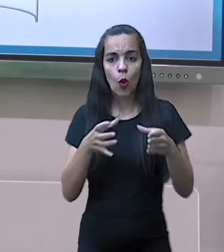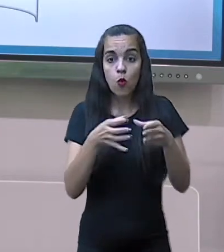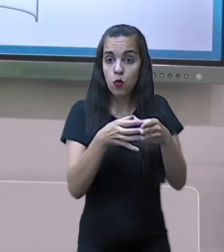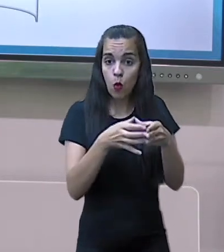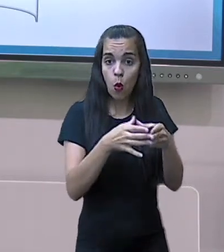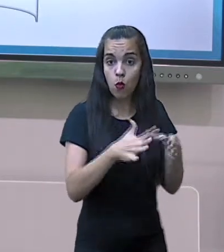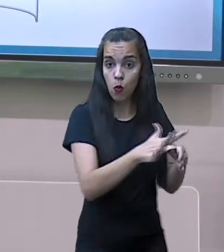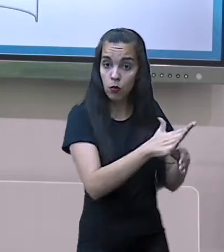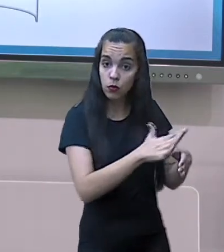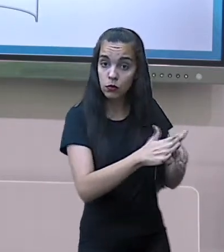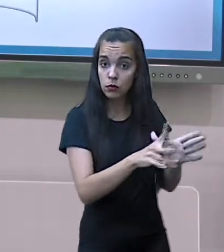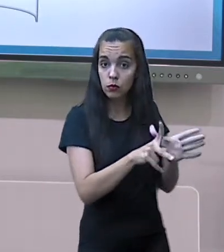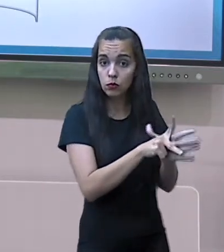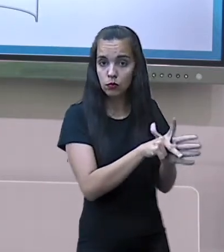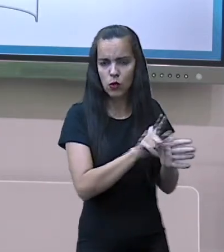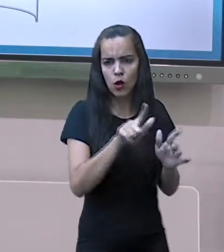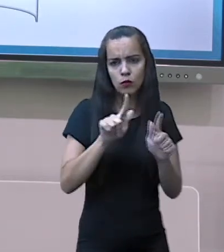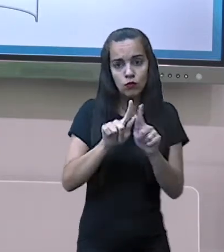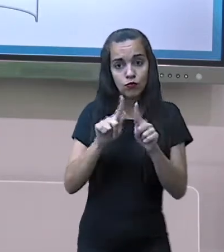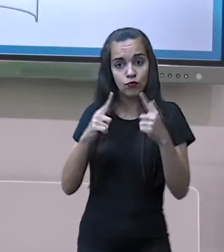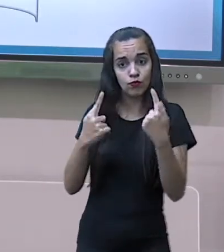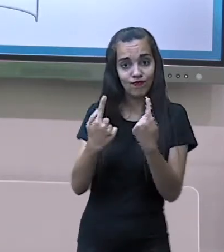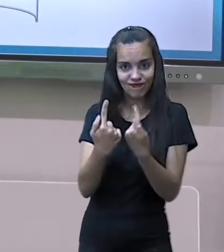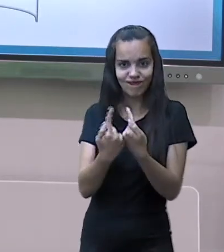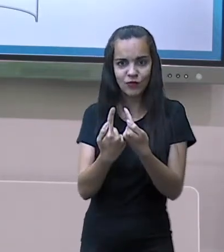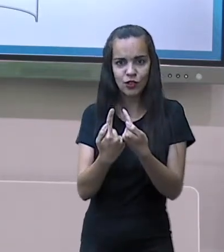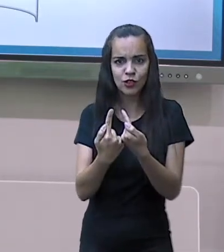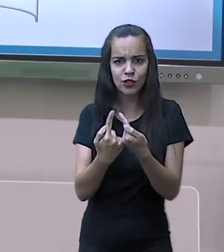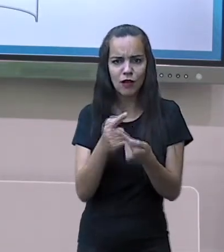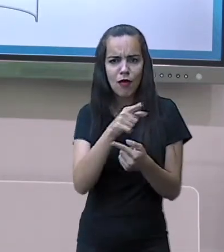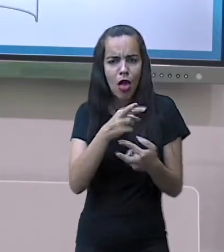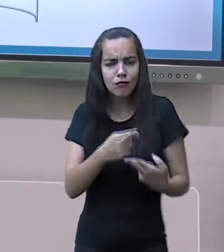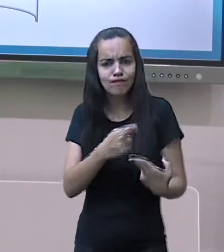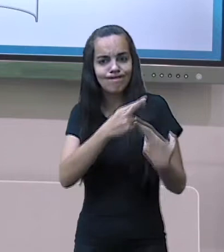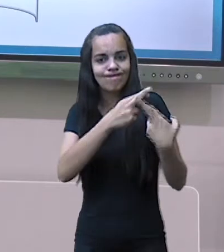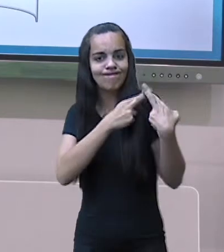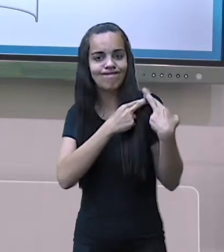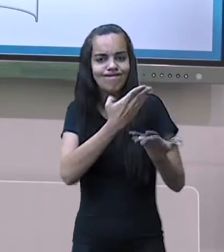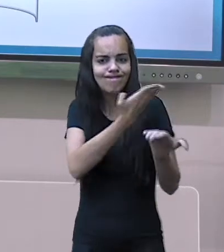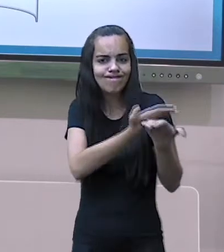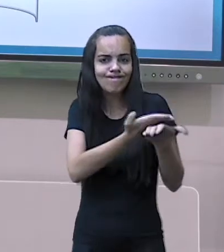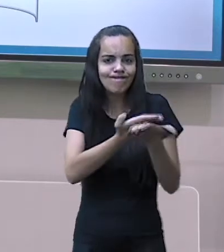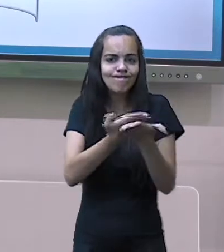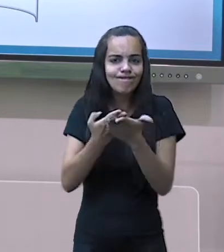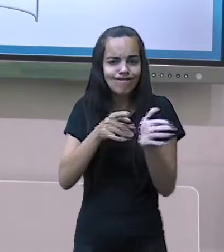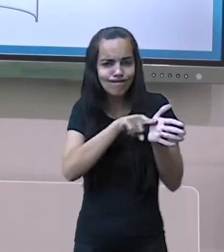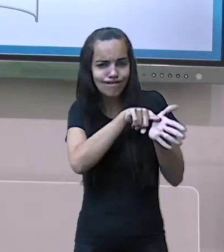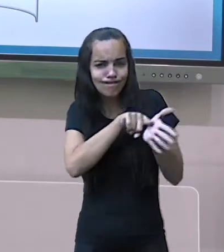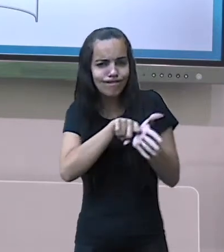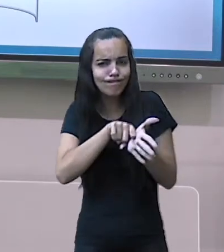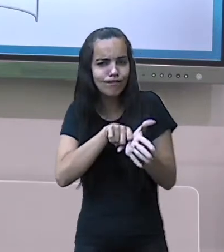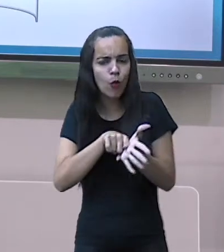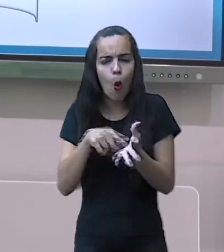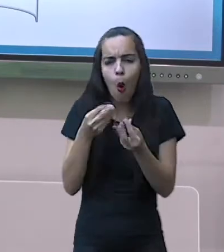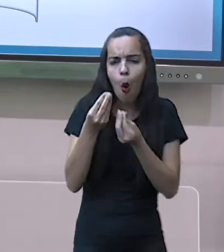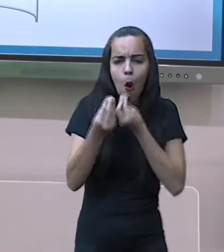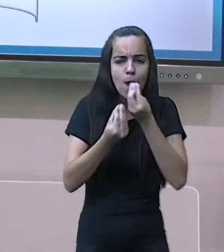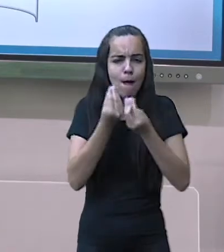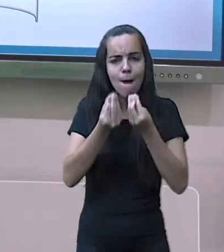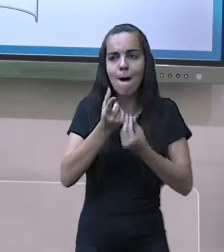Hidrografia é o ramo da geografia responsável por estudar